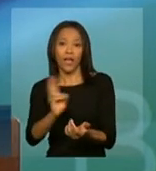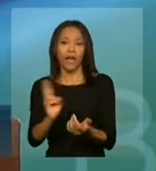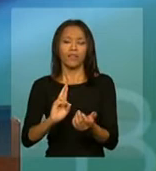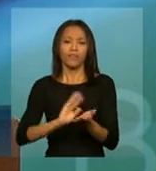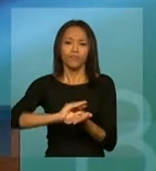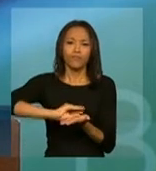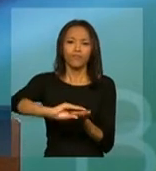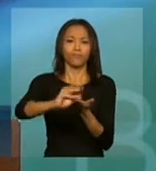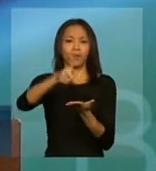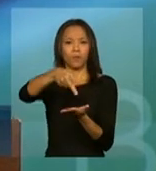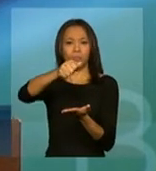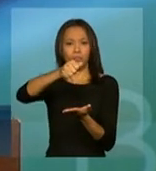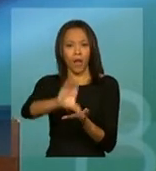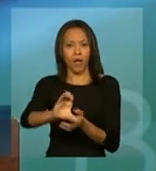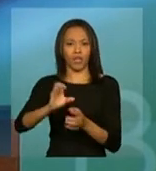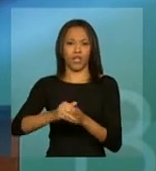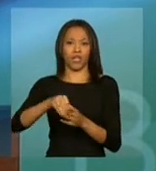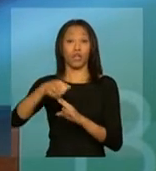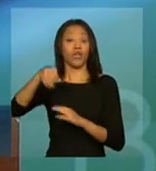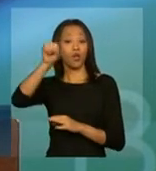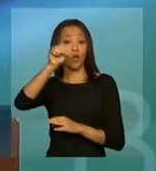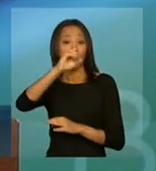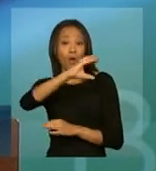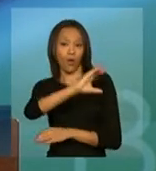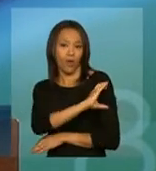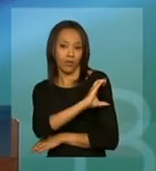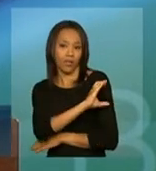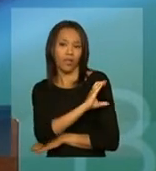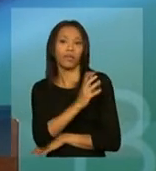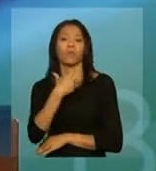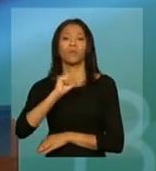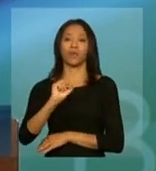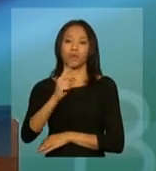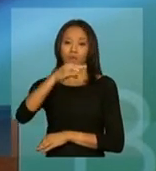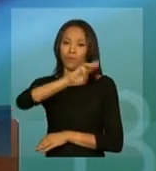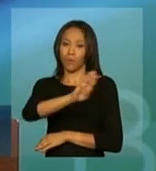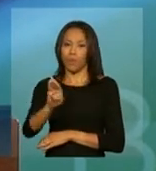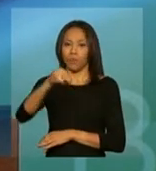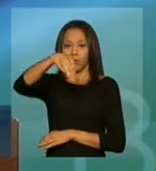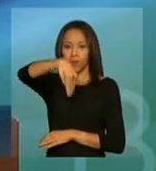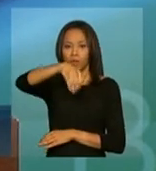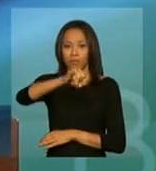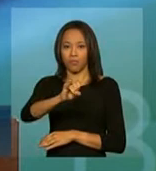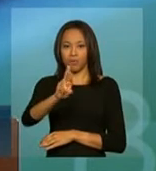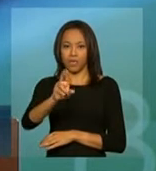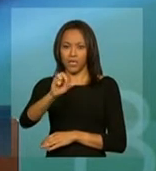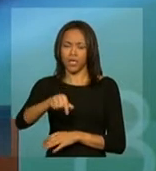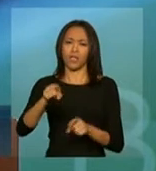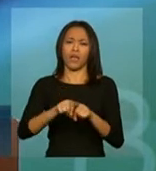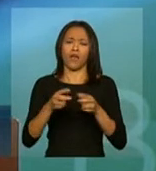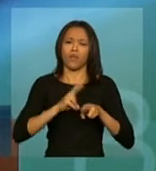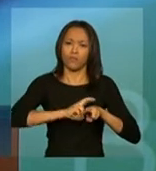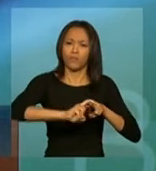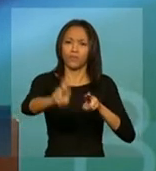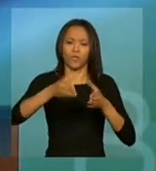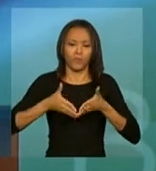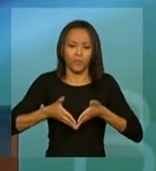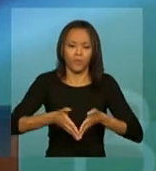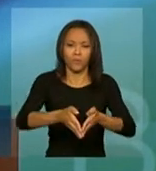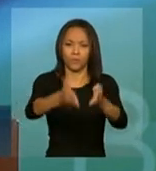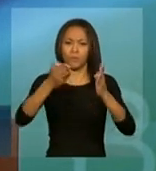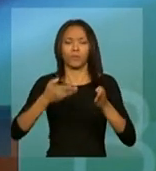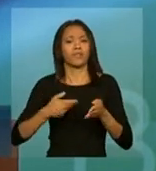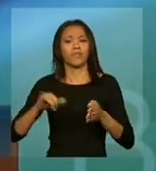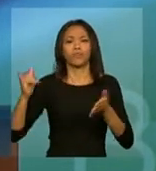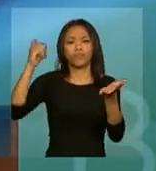coordenada pela grande gestora e competente ministra Miriam Belchior. Os portos, aeroportos, rodovias, ferrovias, metrôs,